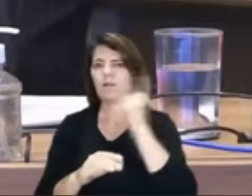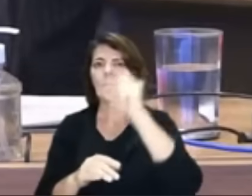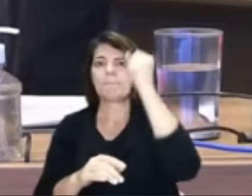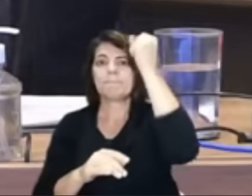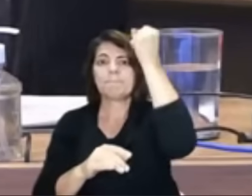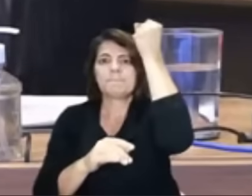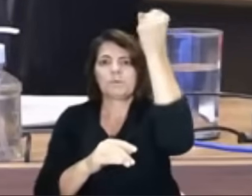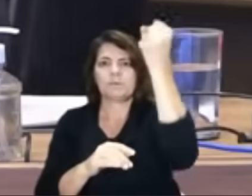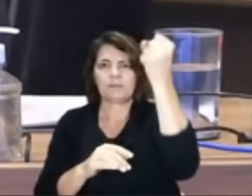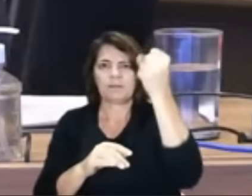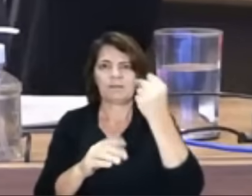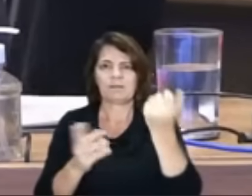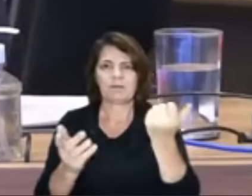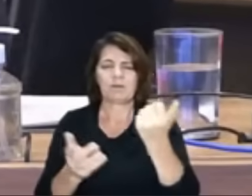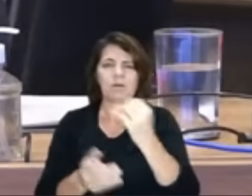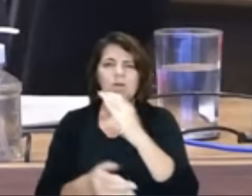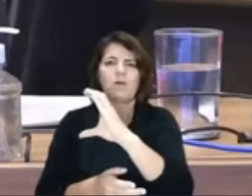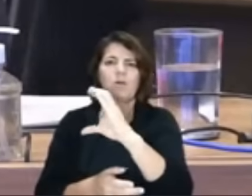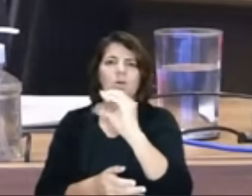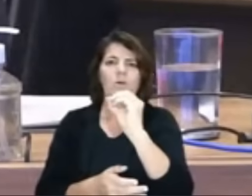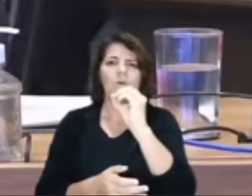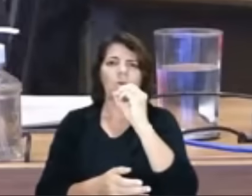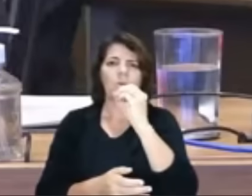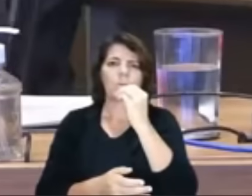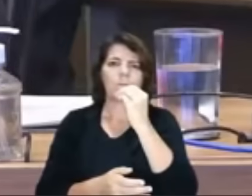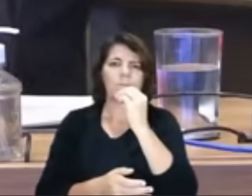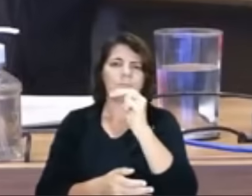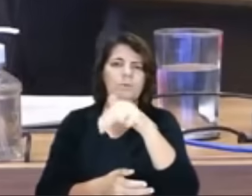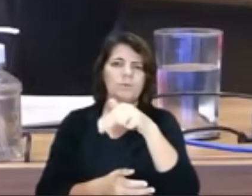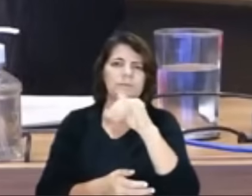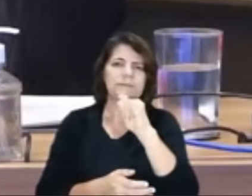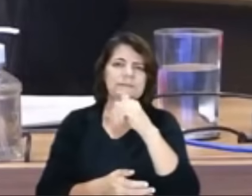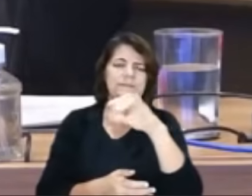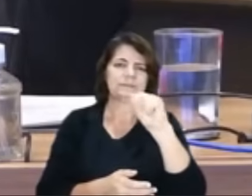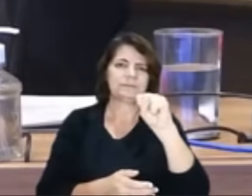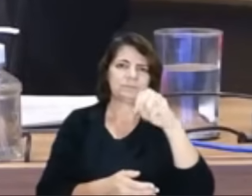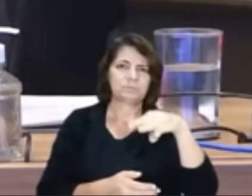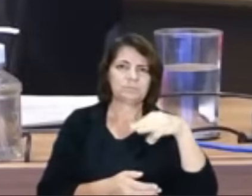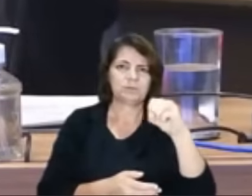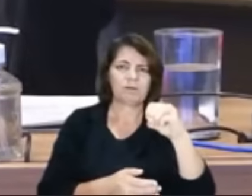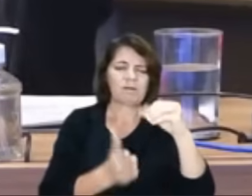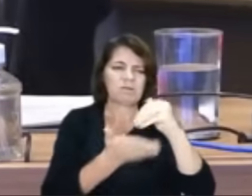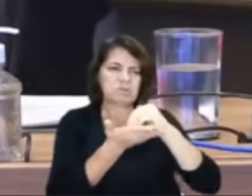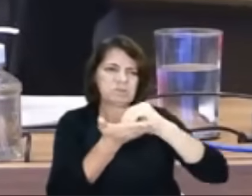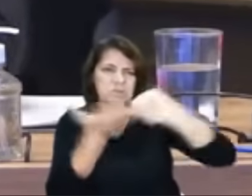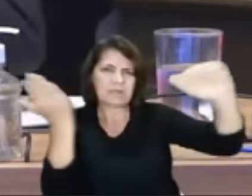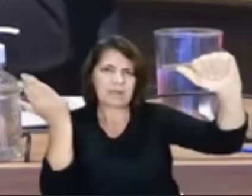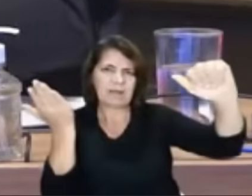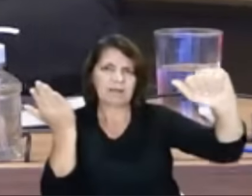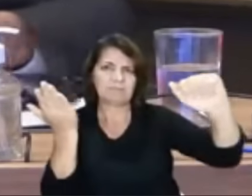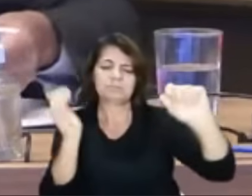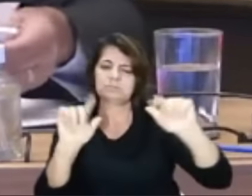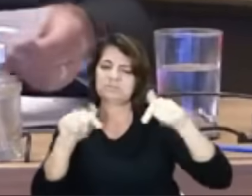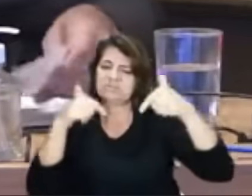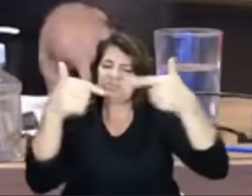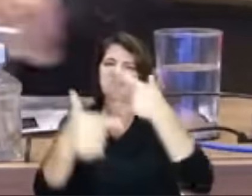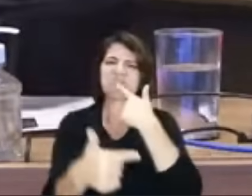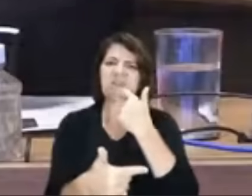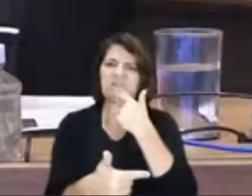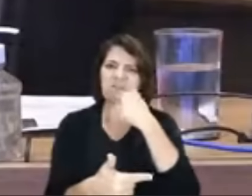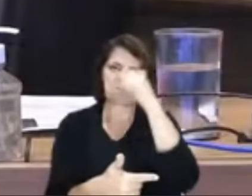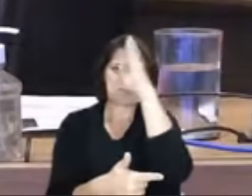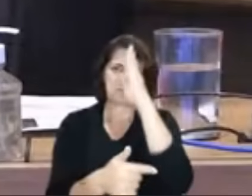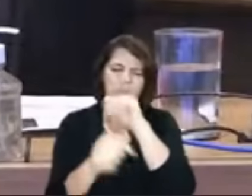comunismo nesse dia vocês vão querer tirá-los de lá e para tirá-los de lá será a custa de muito sangue brasileiro reunião do gabinete